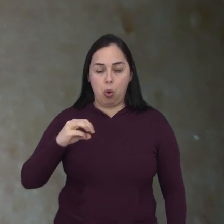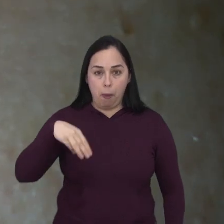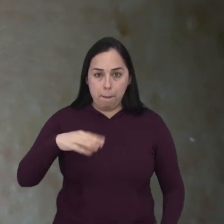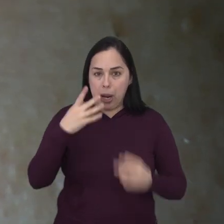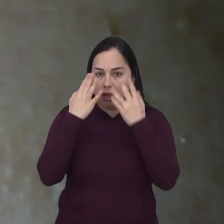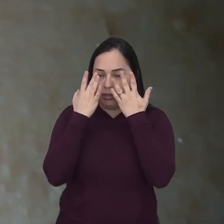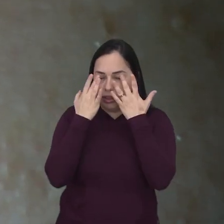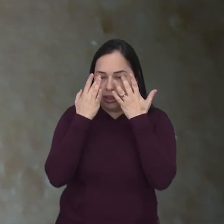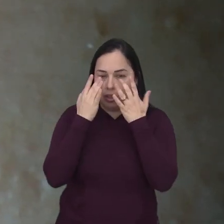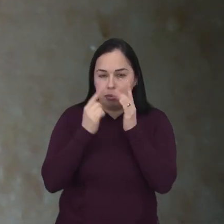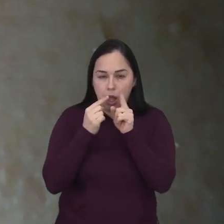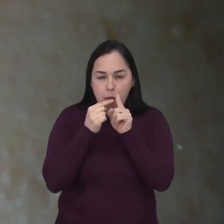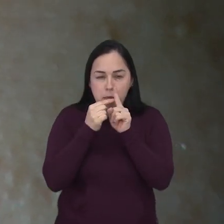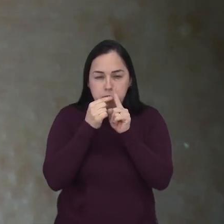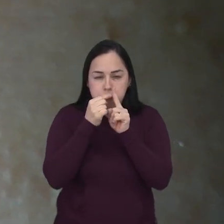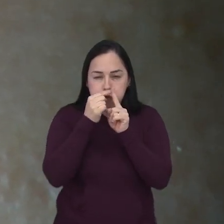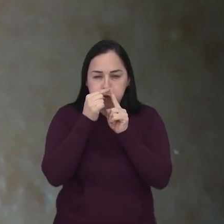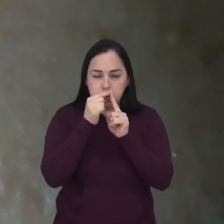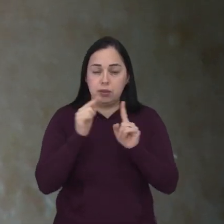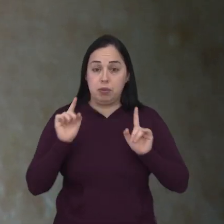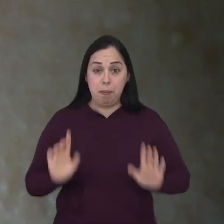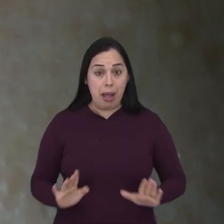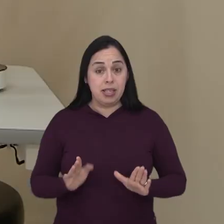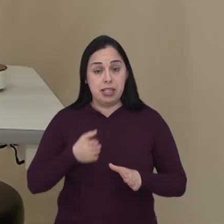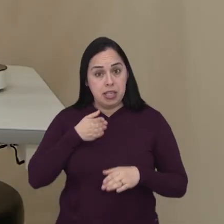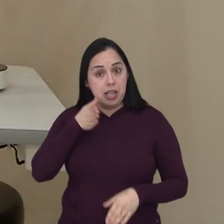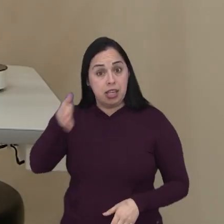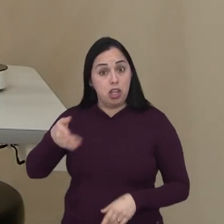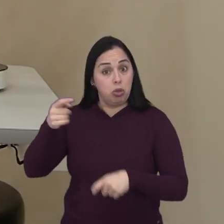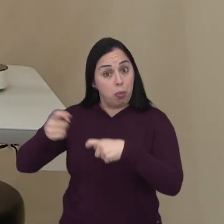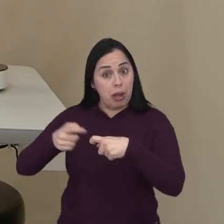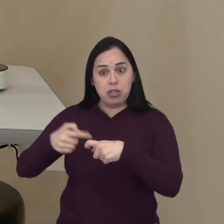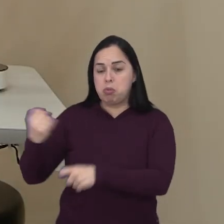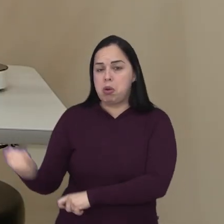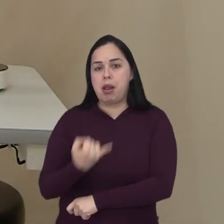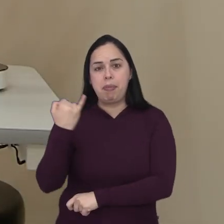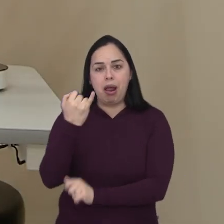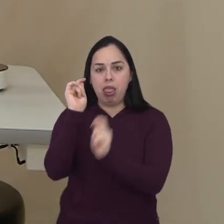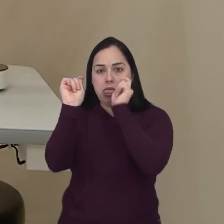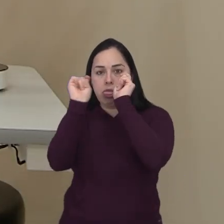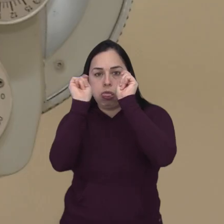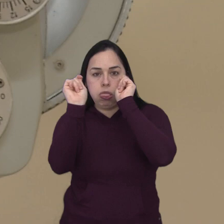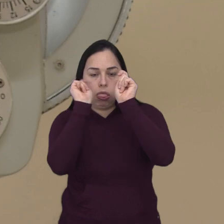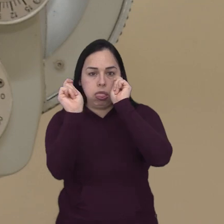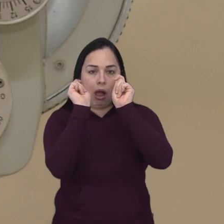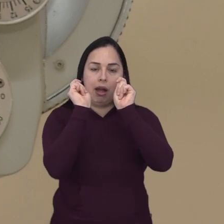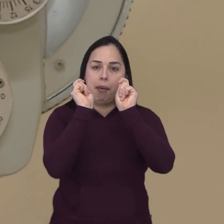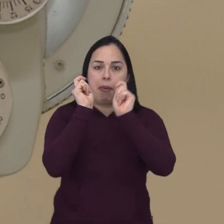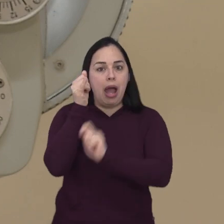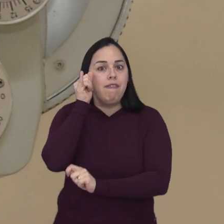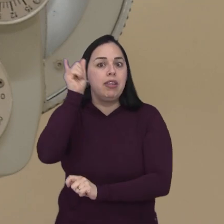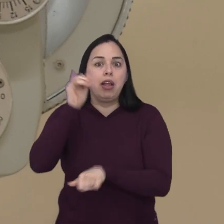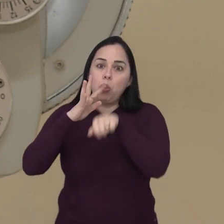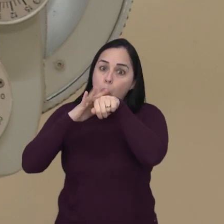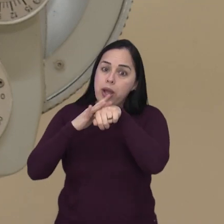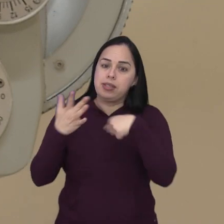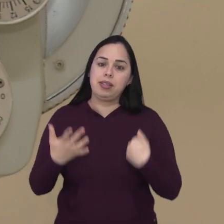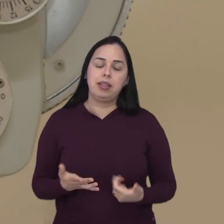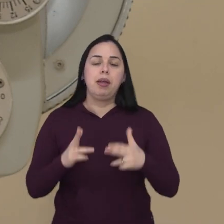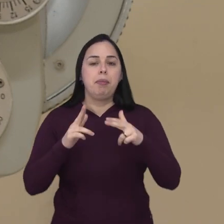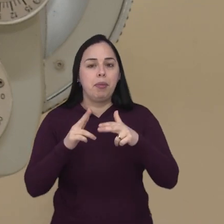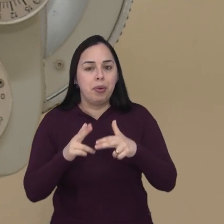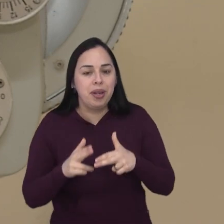doença provocada pela elevação da pressão ocular. O acompanhamento médico é fundamental para o controle e para a prevenção